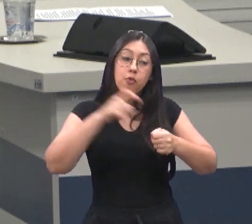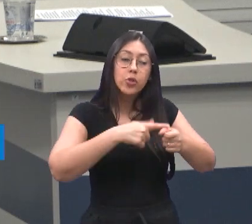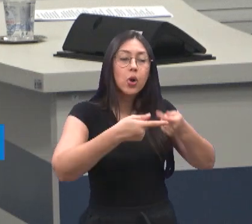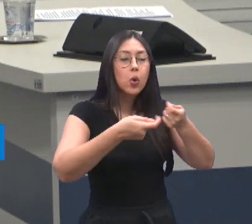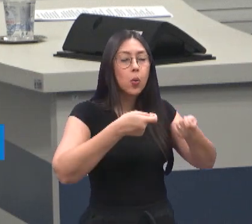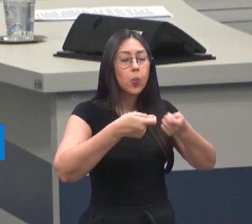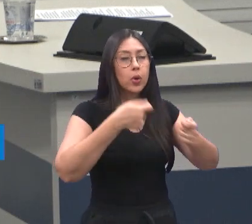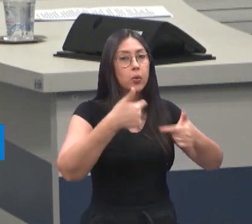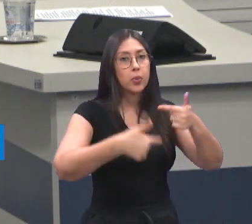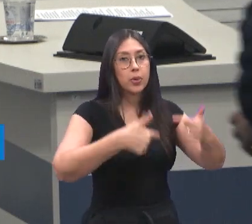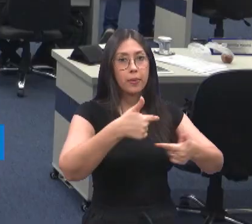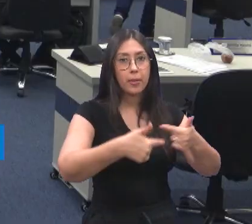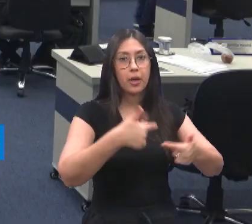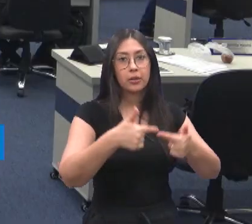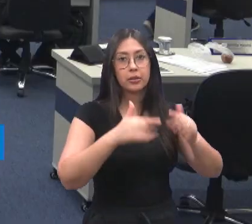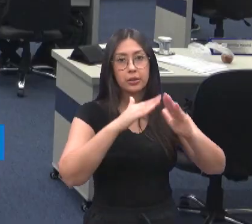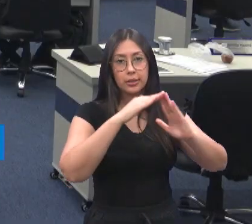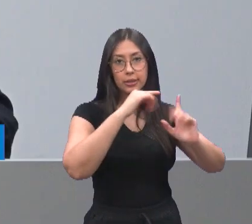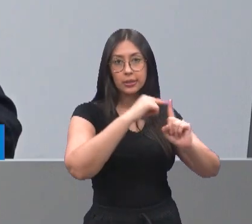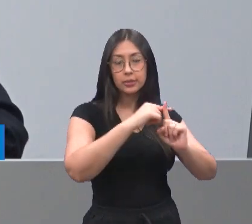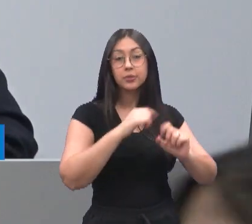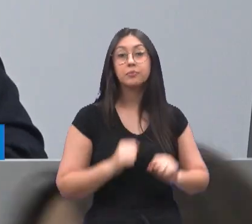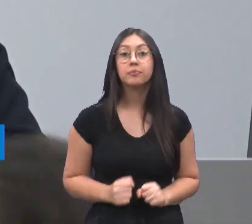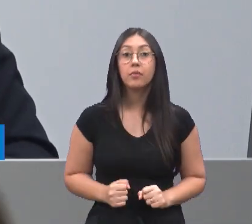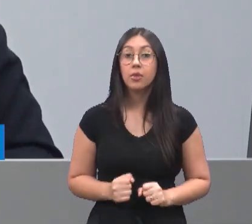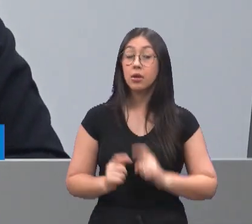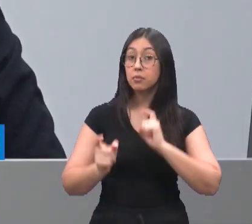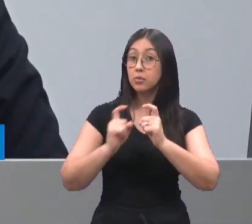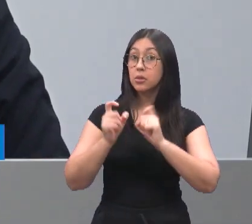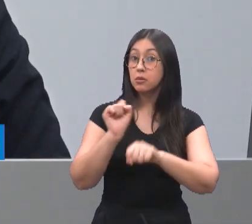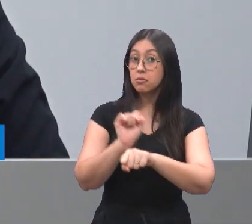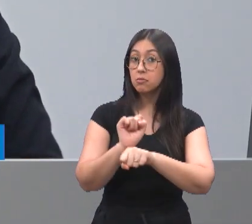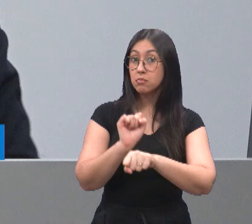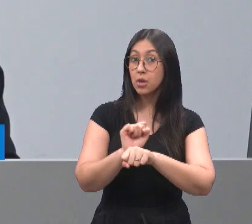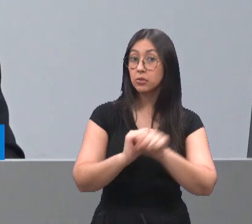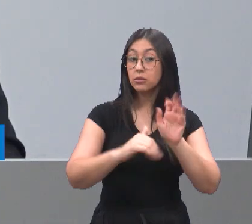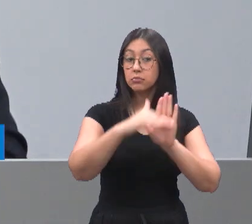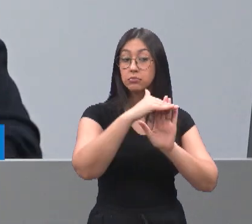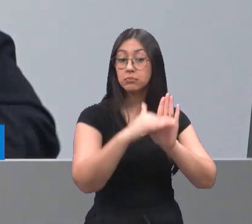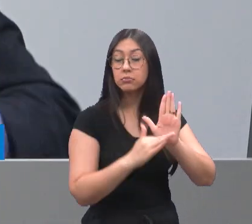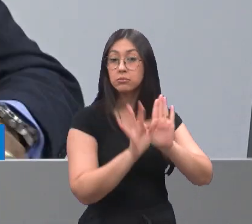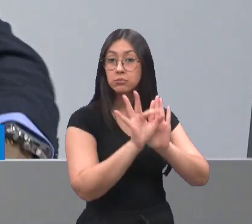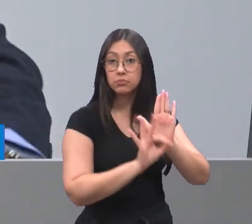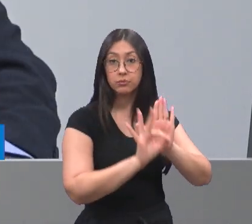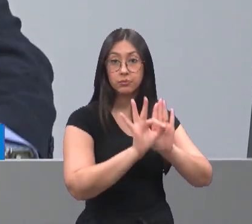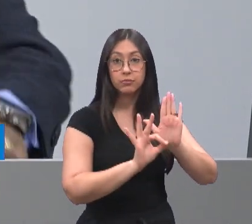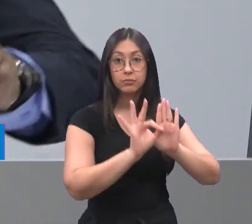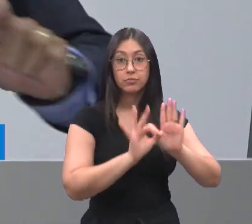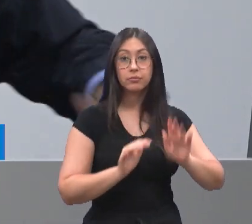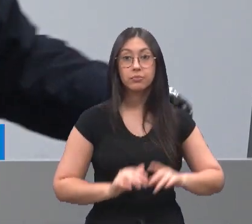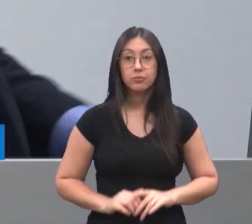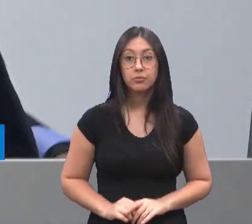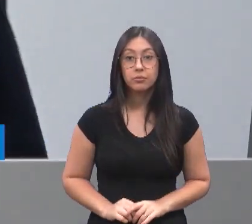igreja. Obrigado, senhor presidente. Suspenderemos a sessão por algum instante para a reorganização da pauta.